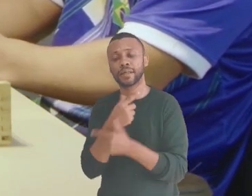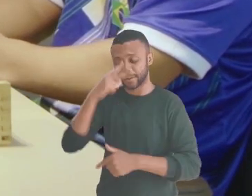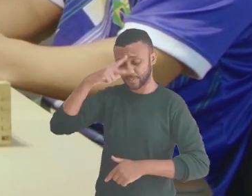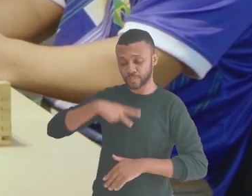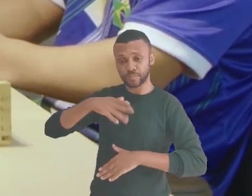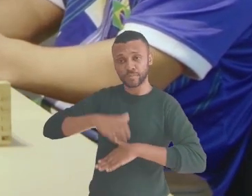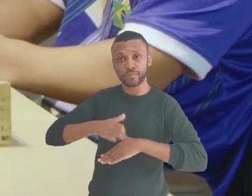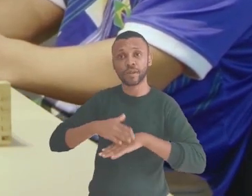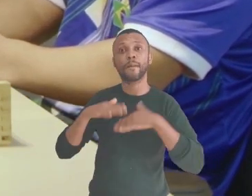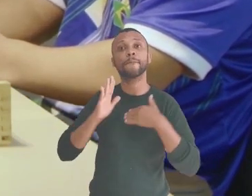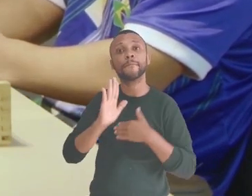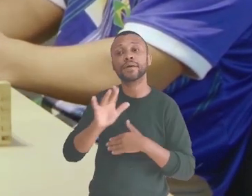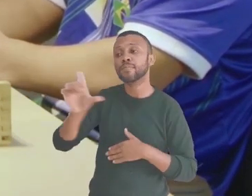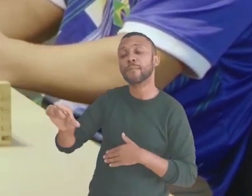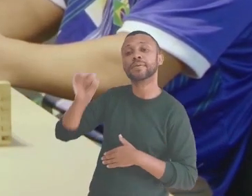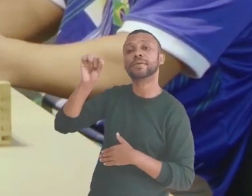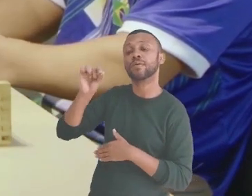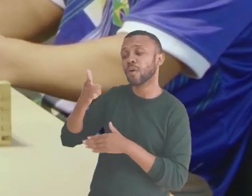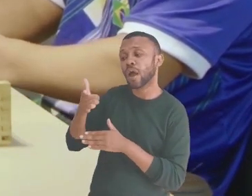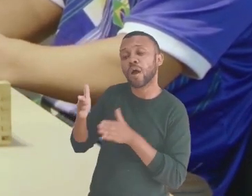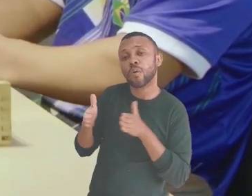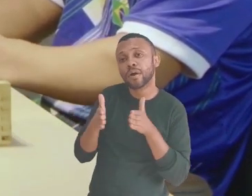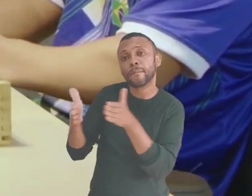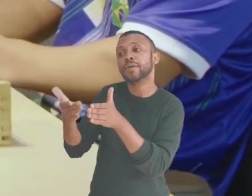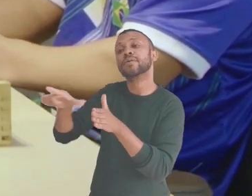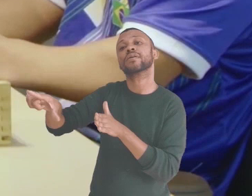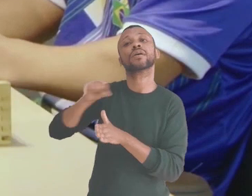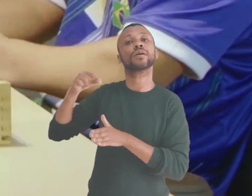mas aí é uma opção profissional, um caminho que ele está seguindo. Tá?